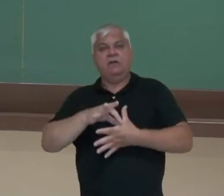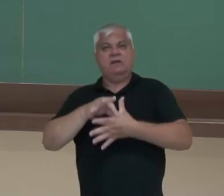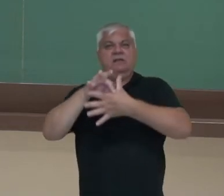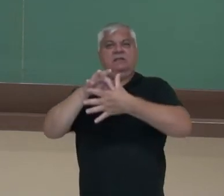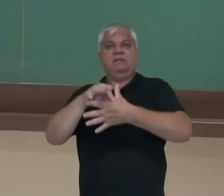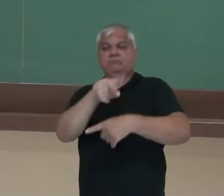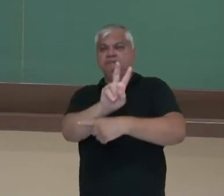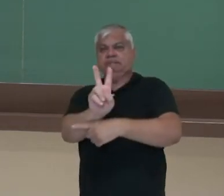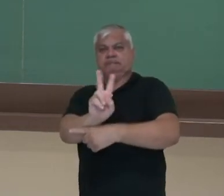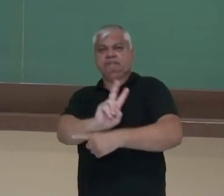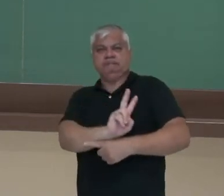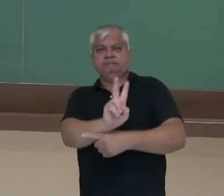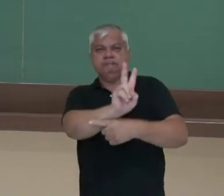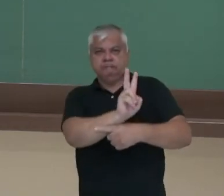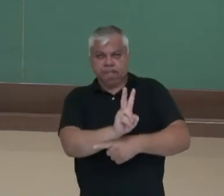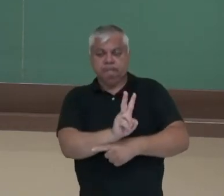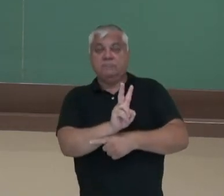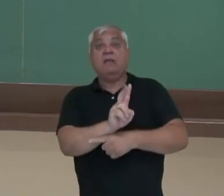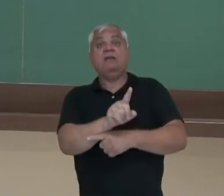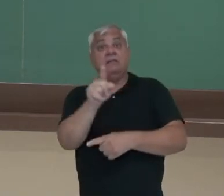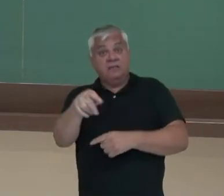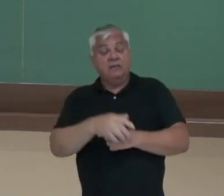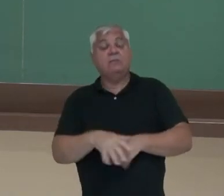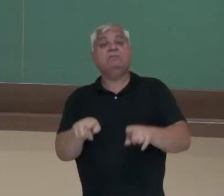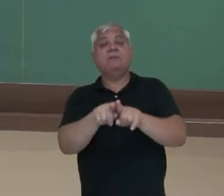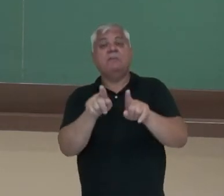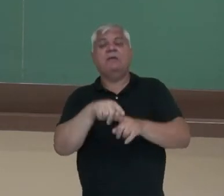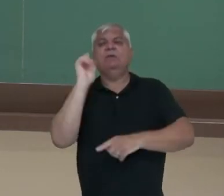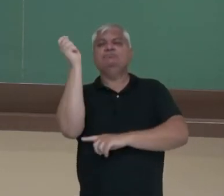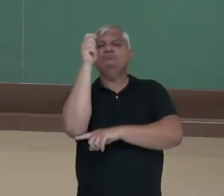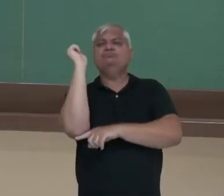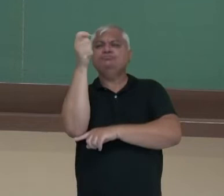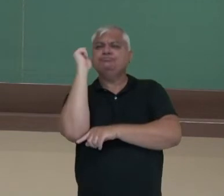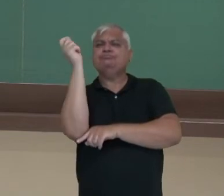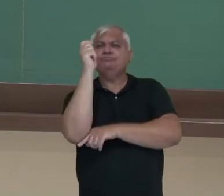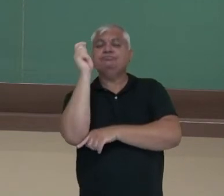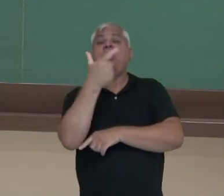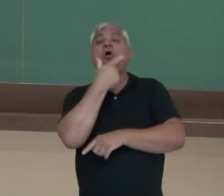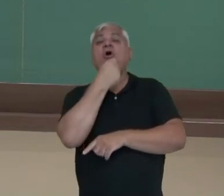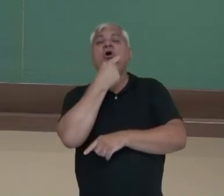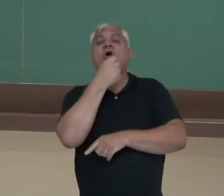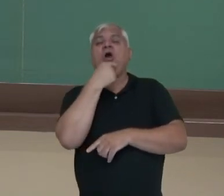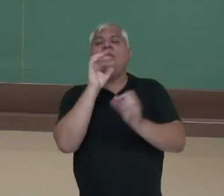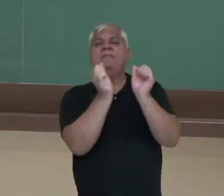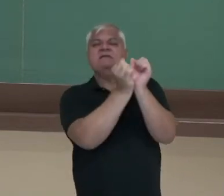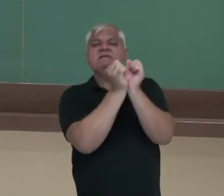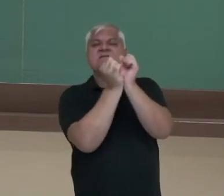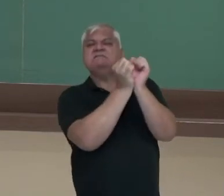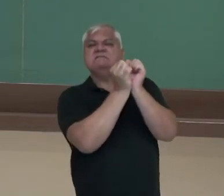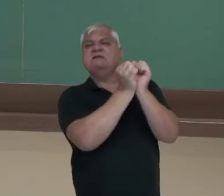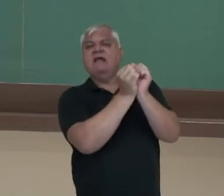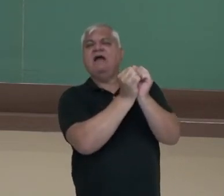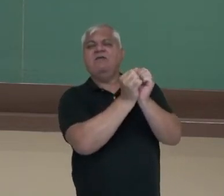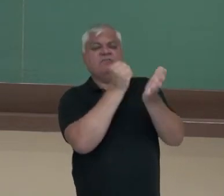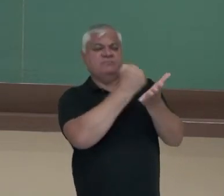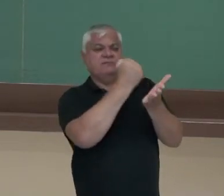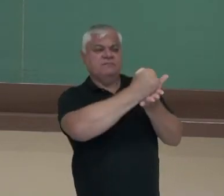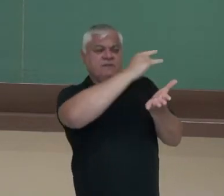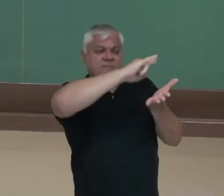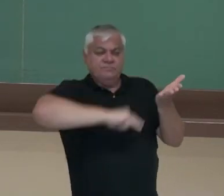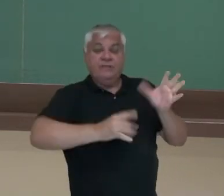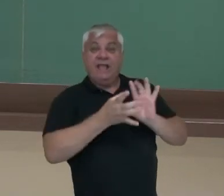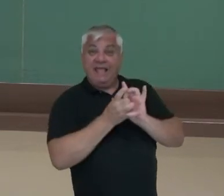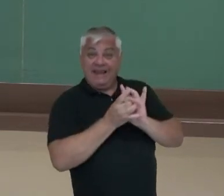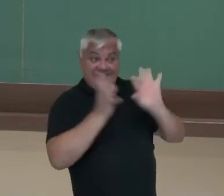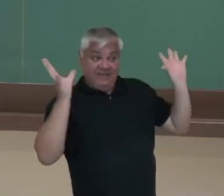antigos escravos que se tornavam vaqueiros livres, escravizados livres, enfim, a carta de alforria, se tornavam,